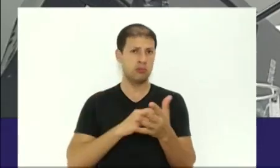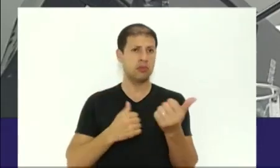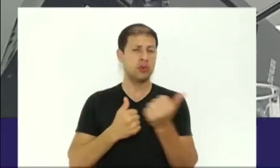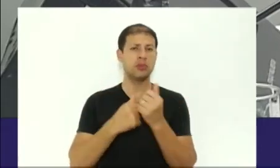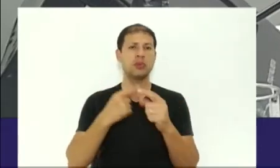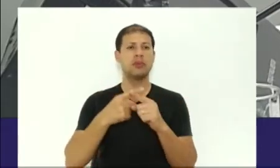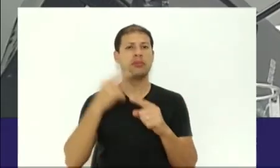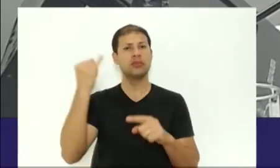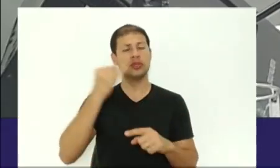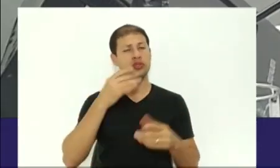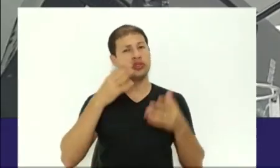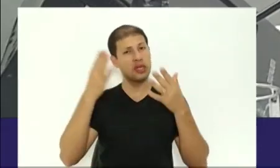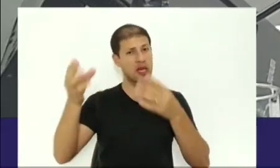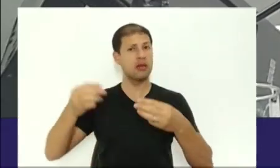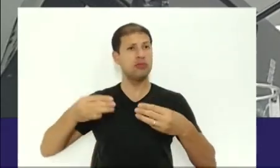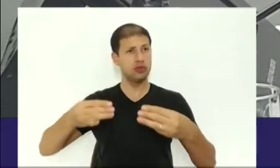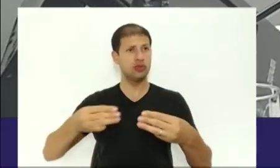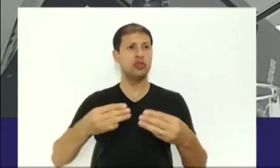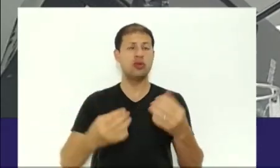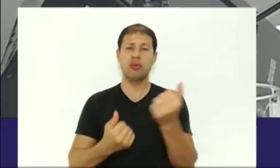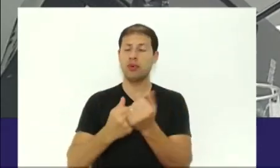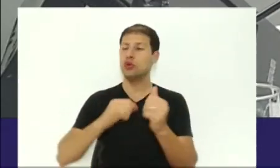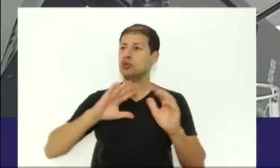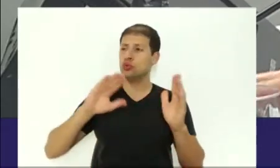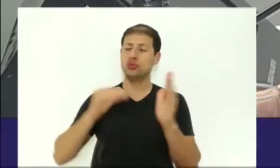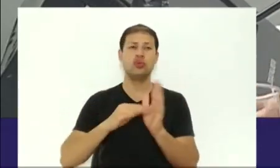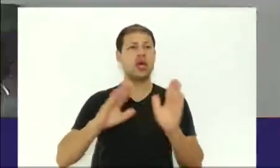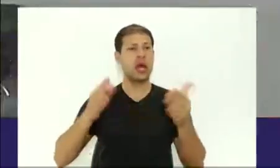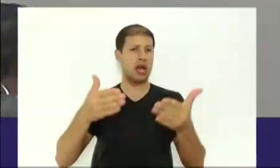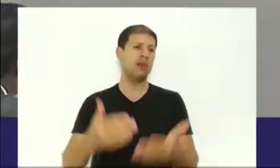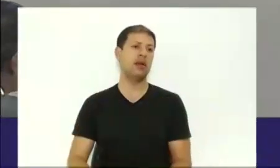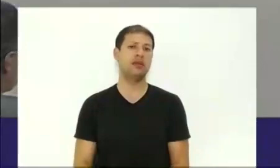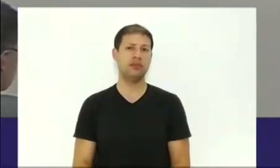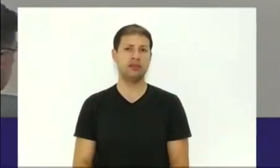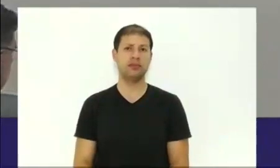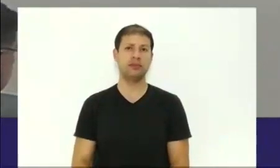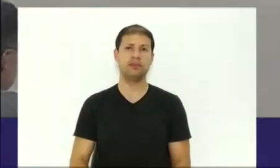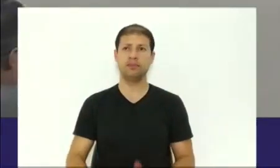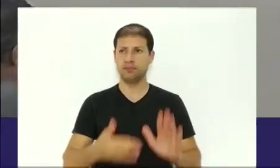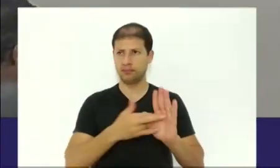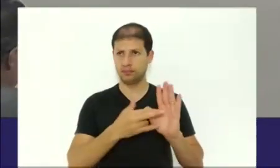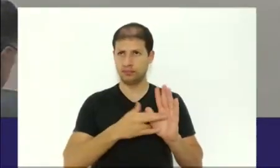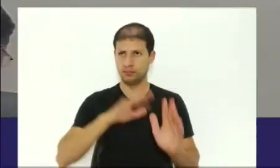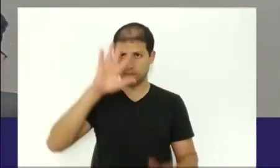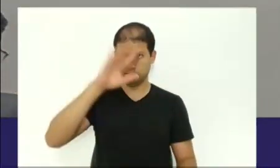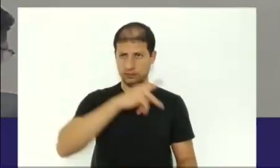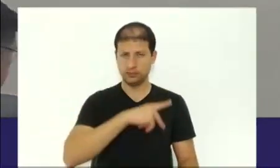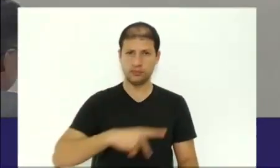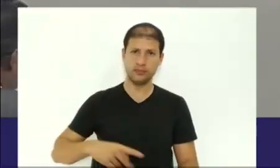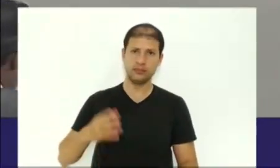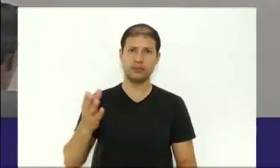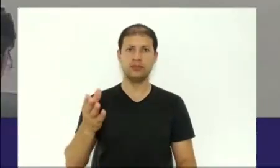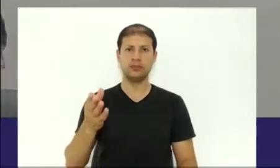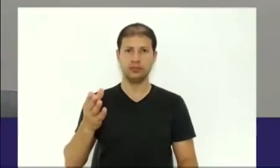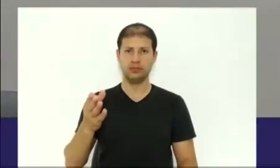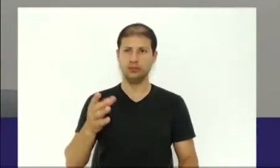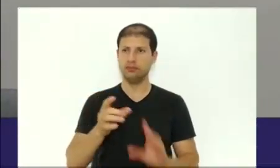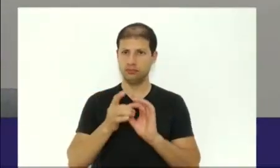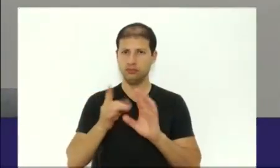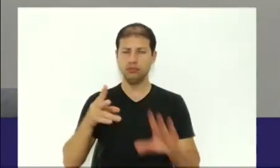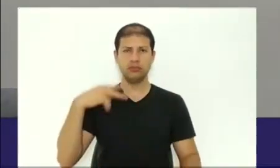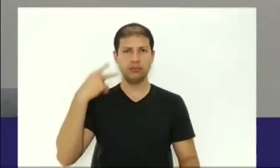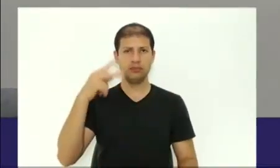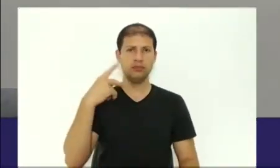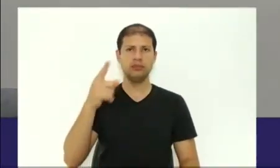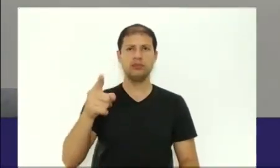no Ministério com o apoio de toda a Câmara Municipal. Questão de ordem, presidente. Tem a palavra, pela ordem, o